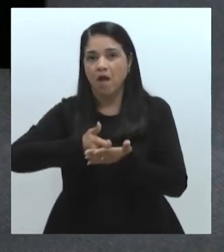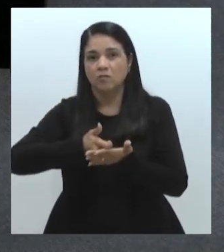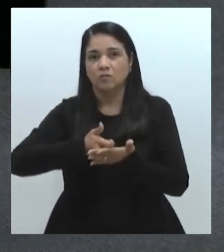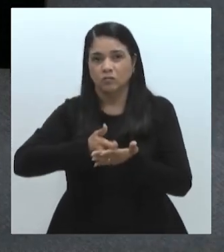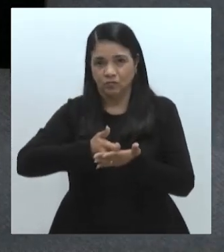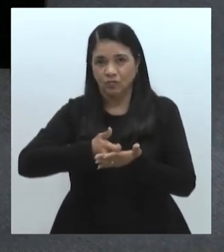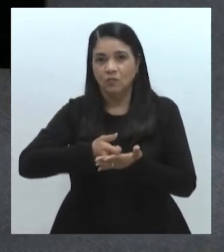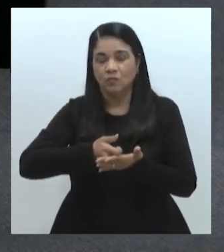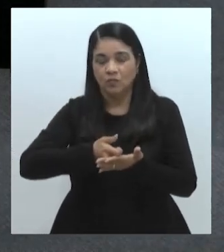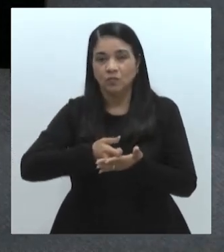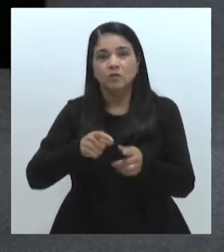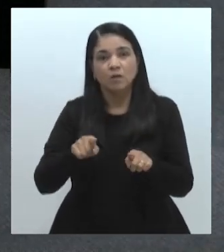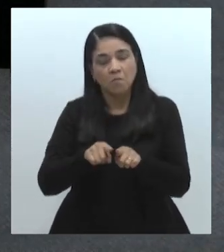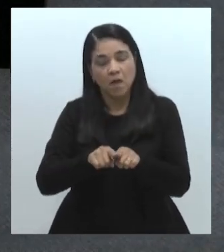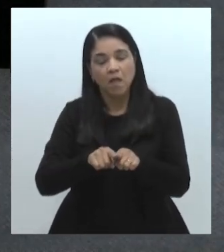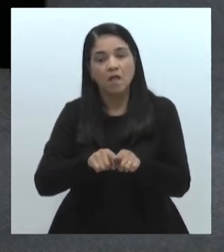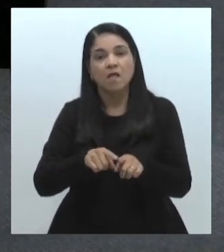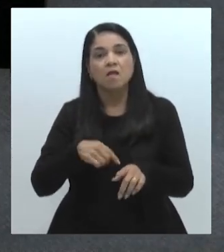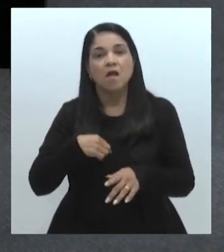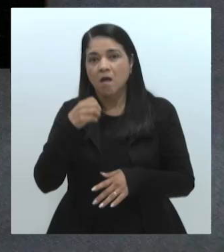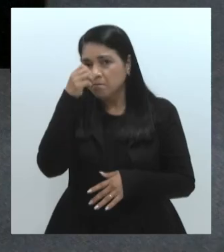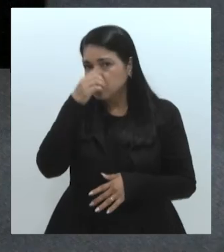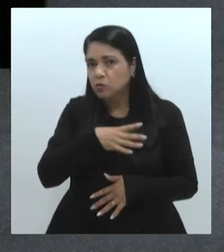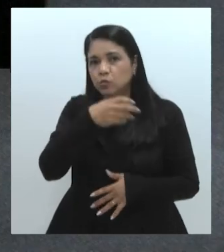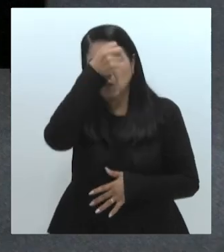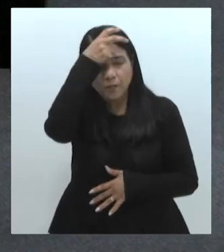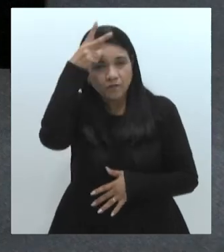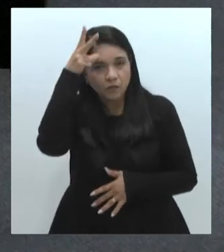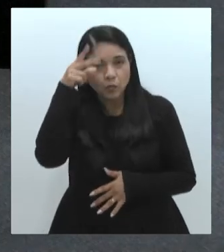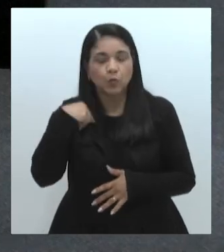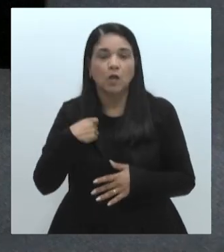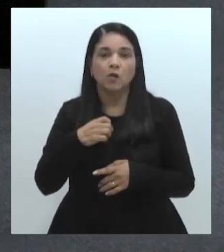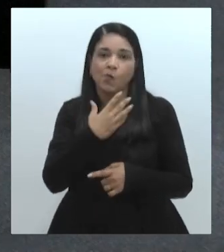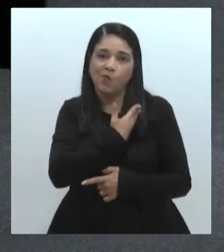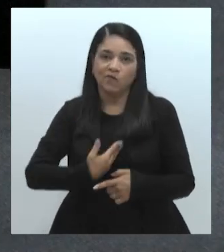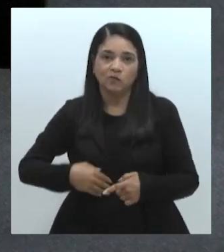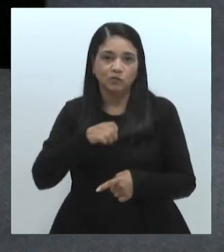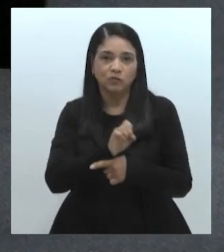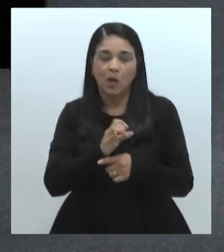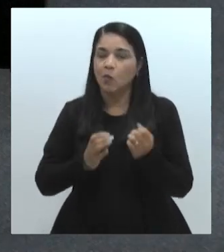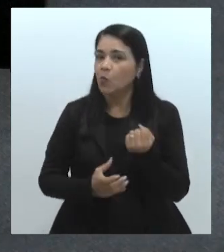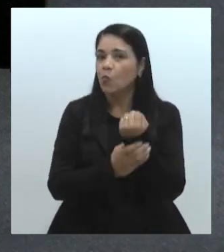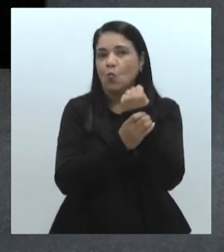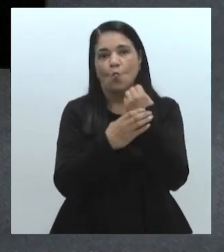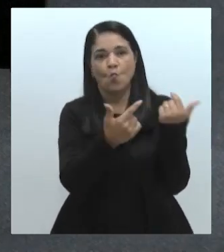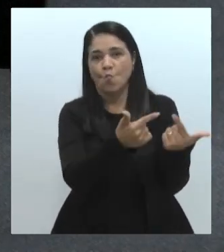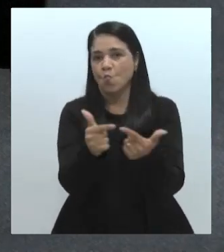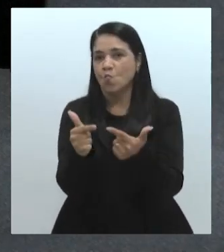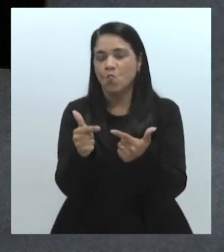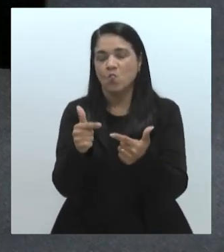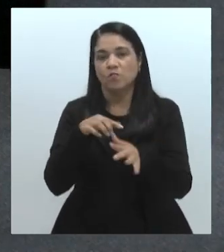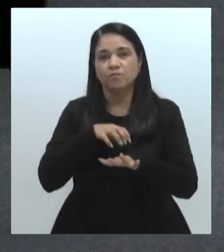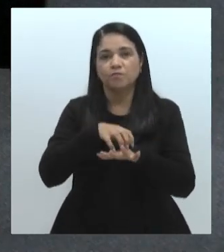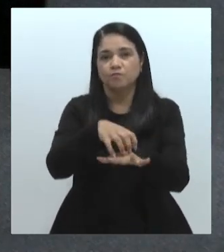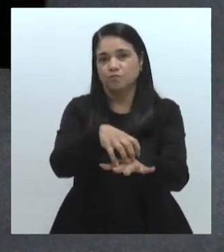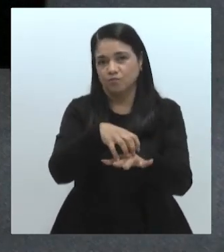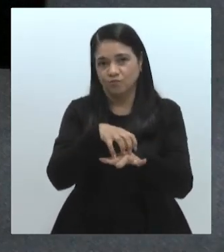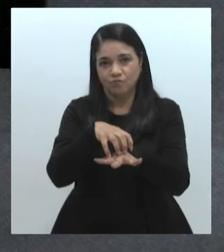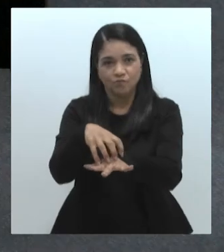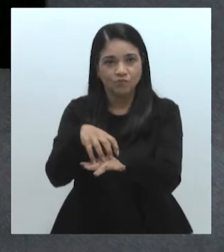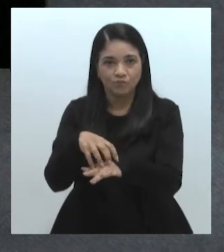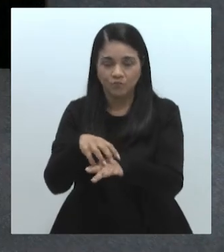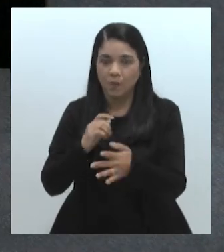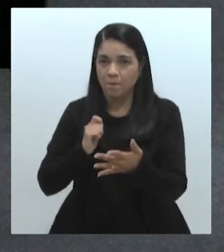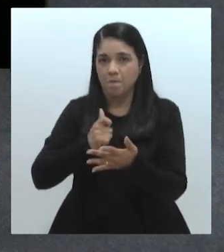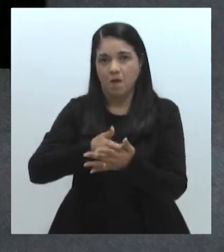também pela estrutura do governo do estado, que não garante a mobilidade urbana necessária no nosso estado. E a gente já